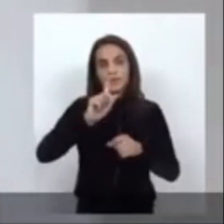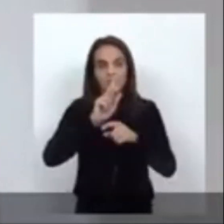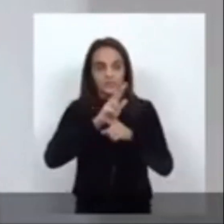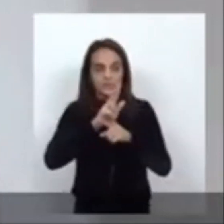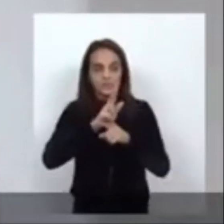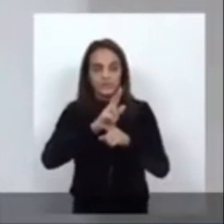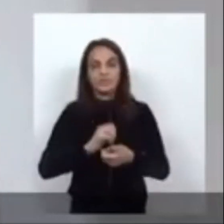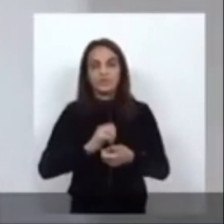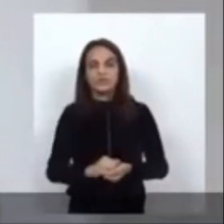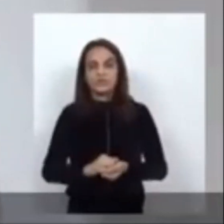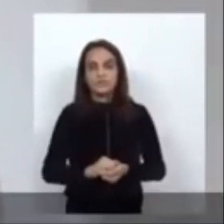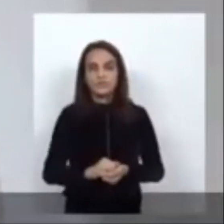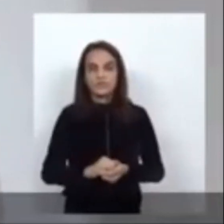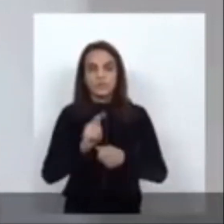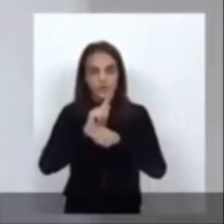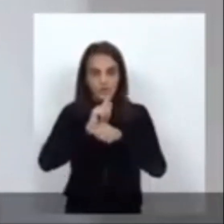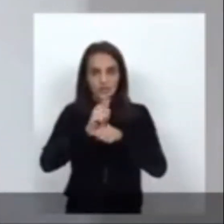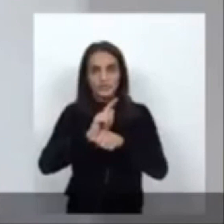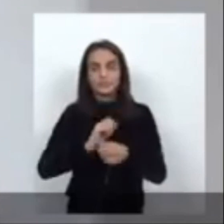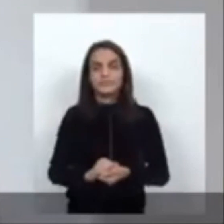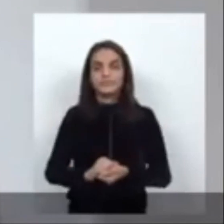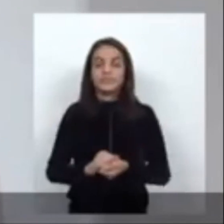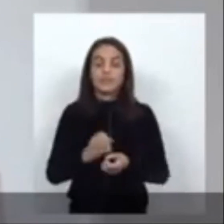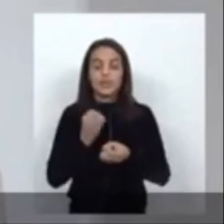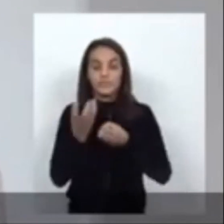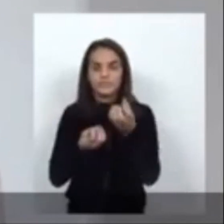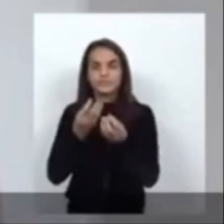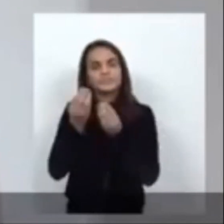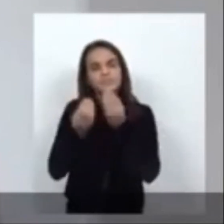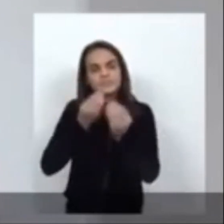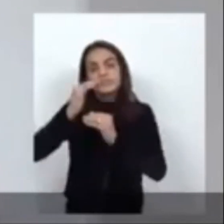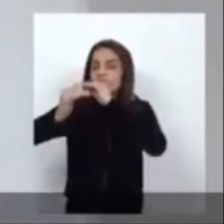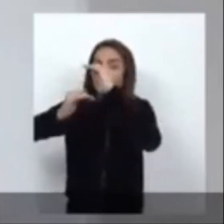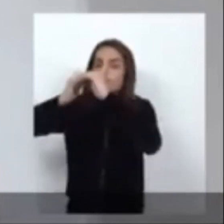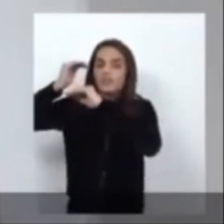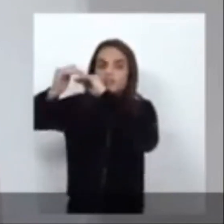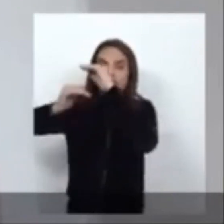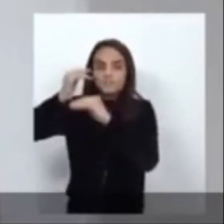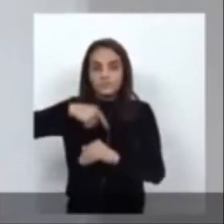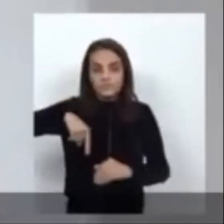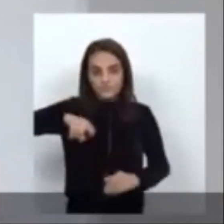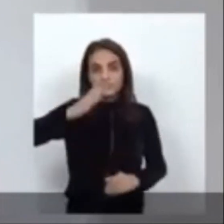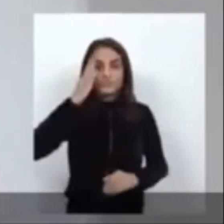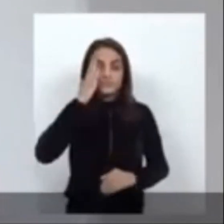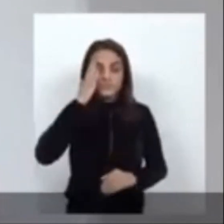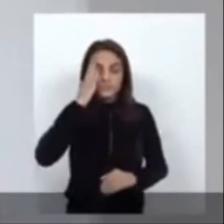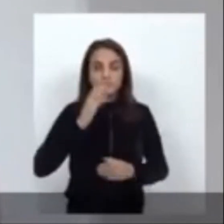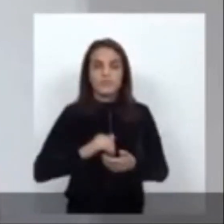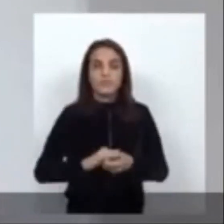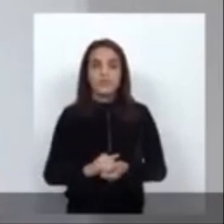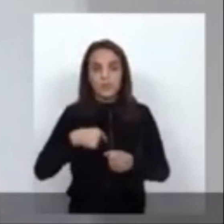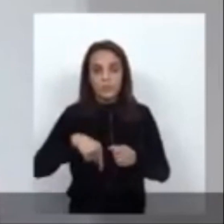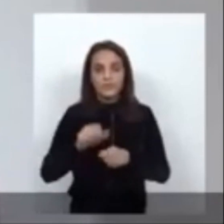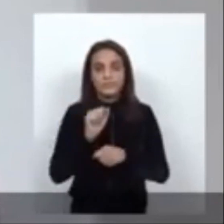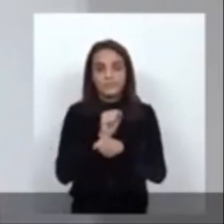imediatos que a gente chama, tá? É isso. A devolutiva, como é um processo que a gente sabe aqui, e a gente espera